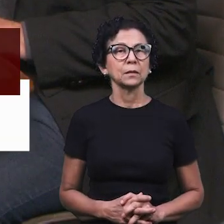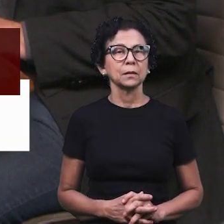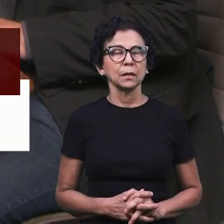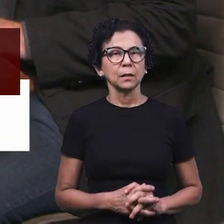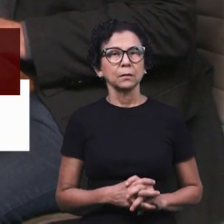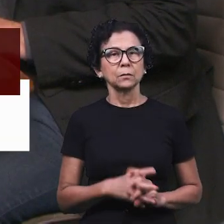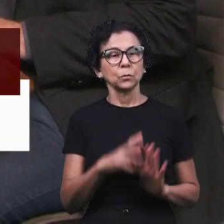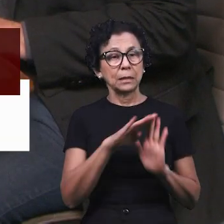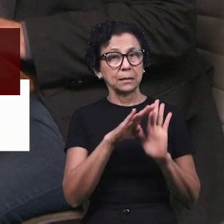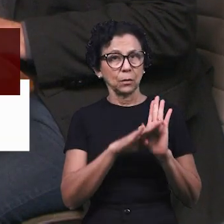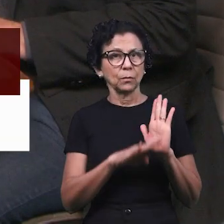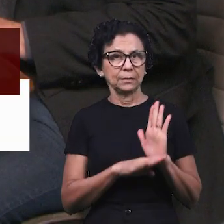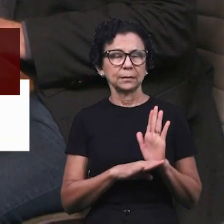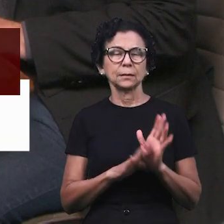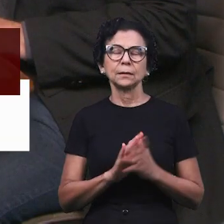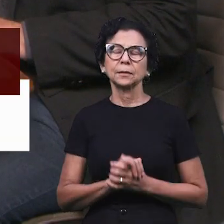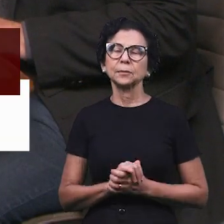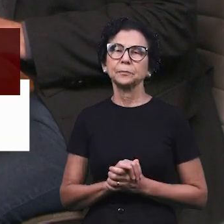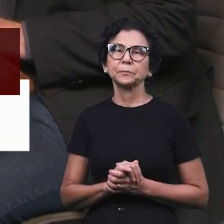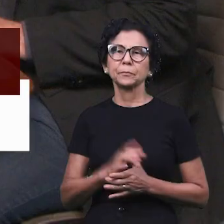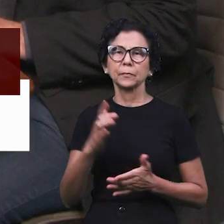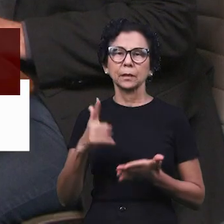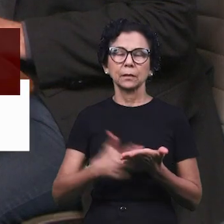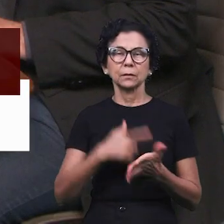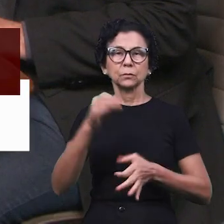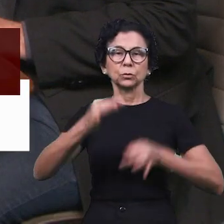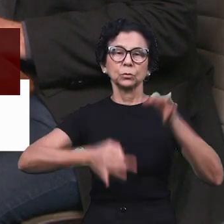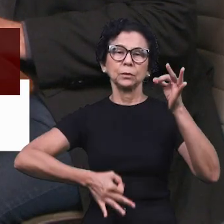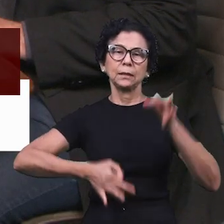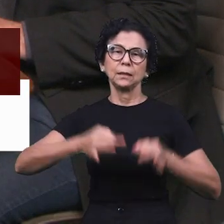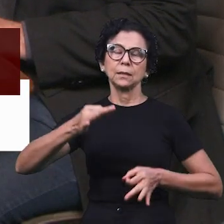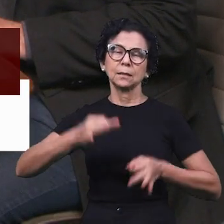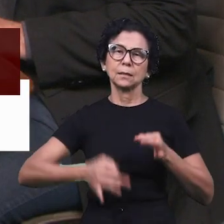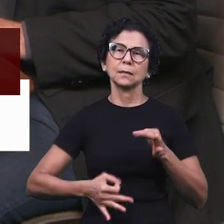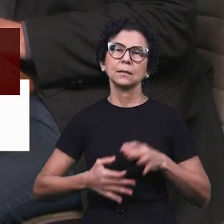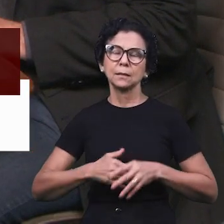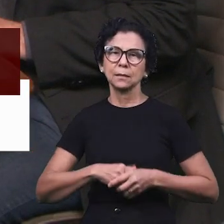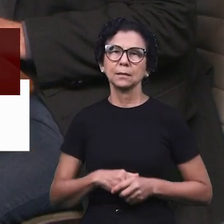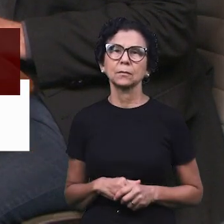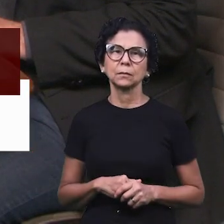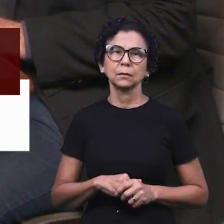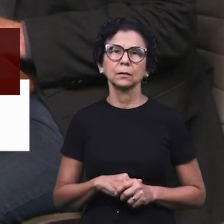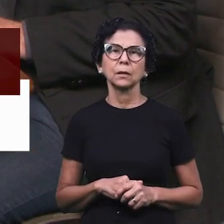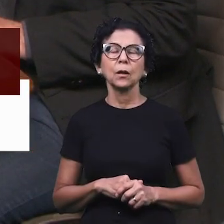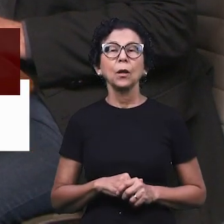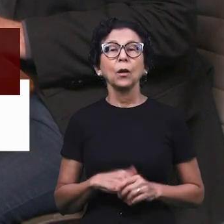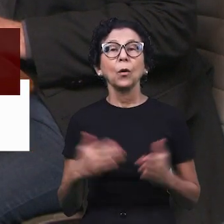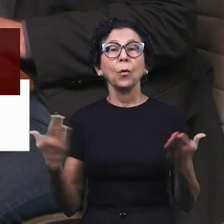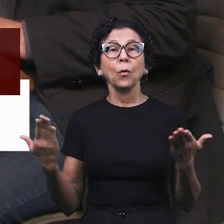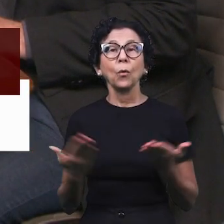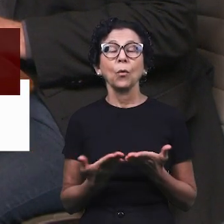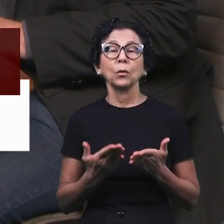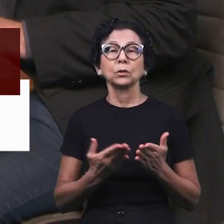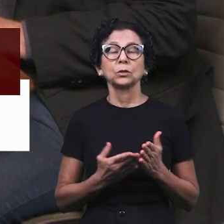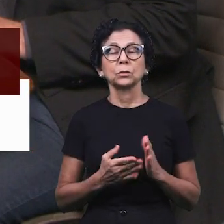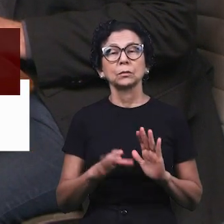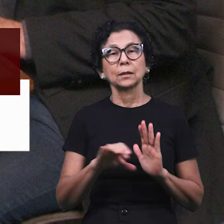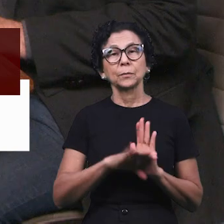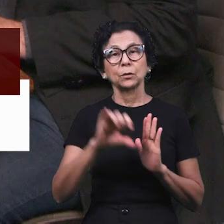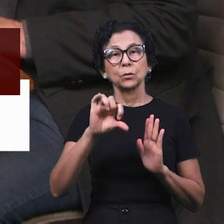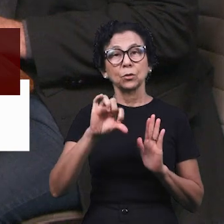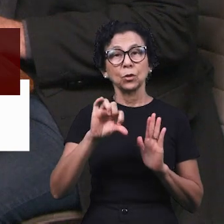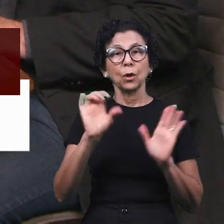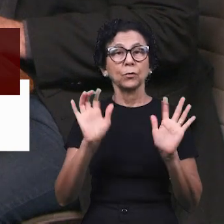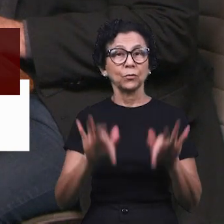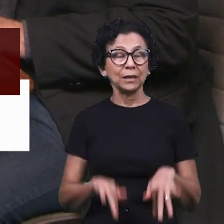estamos fazendo, nós estamos no livro de Juízes e hoje nós vamos ler o final do capítulo 9,